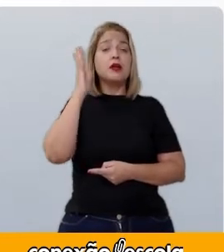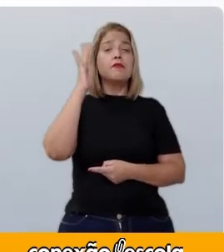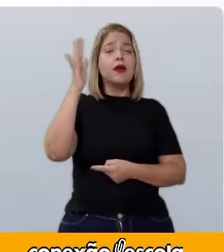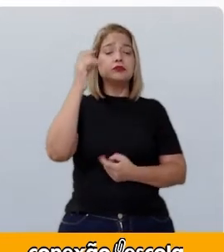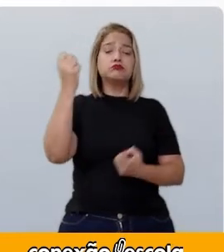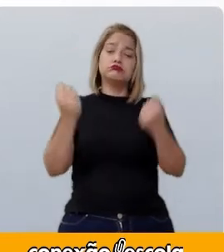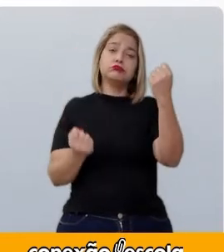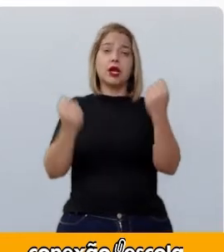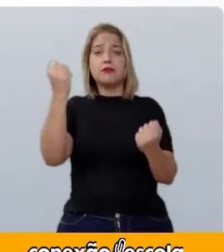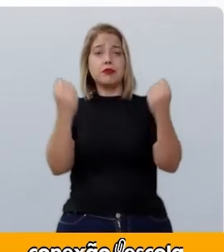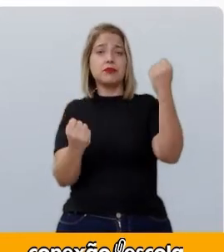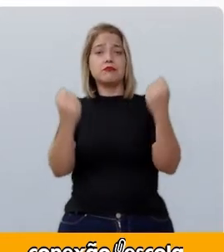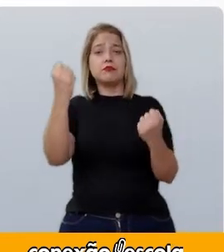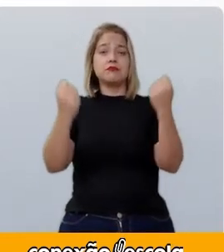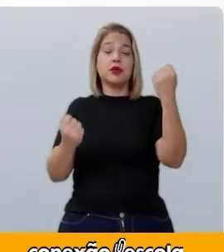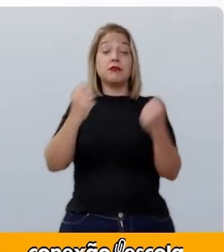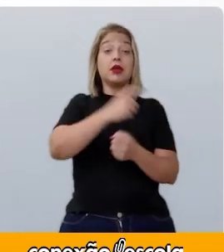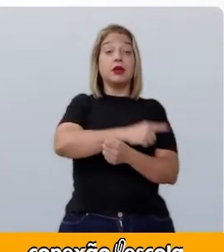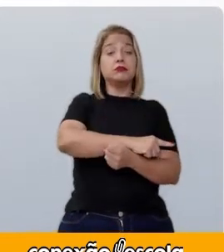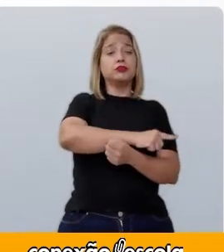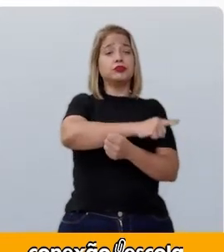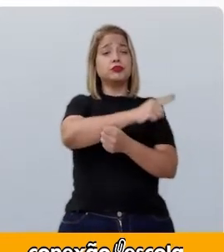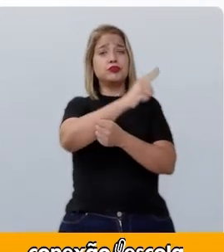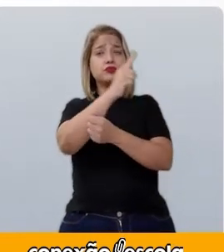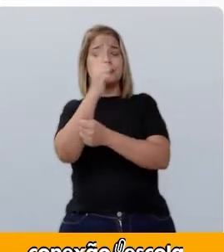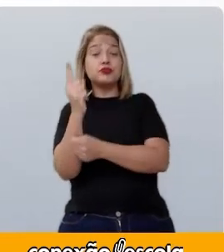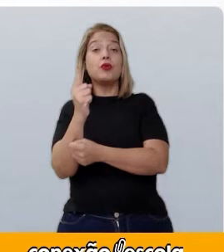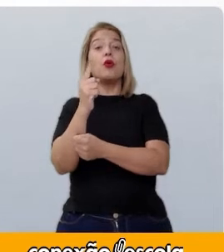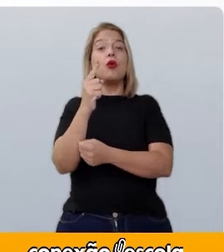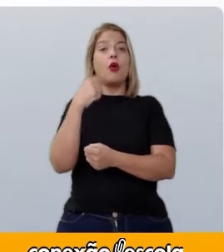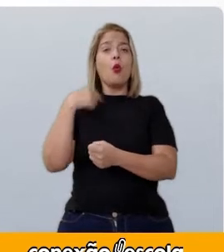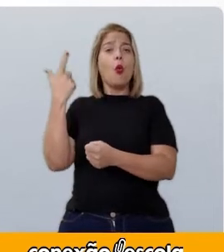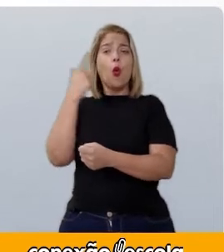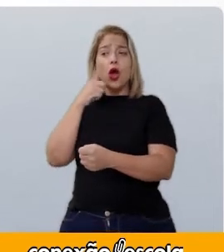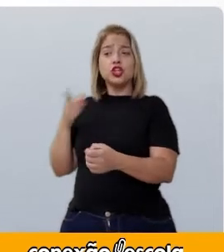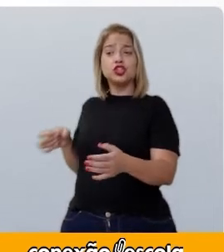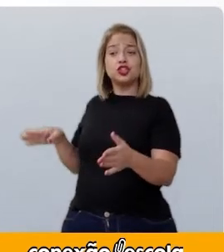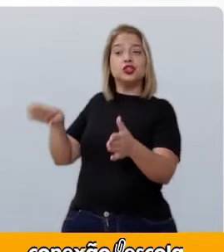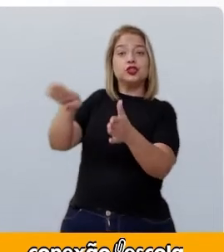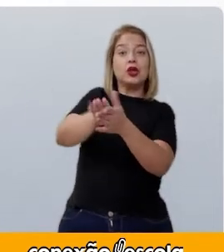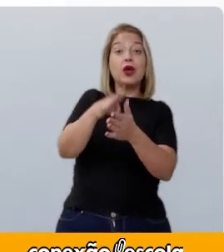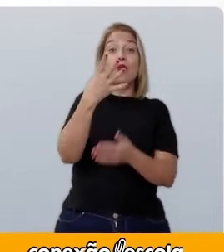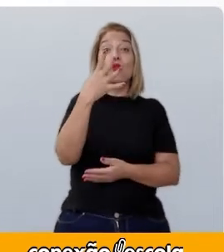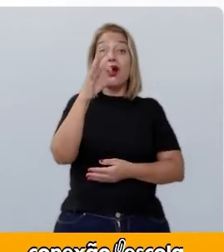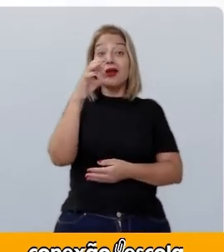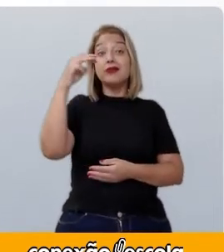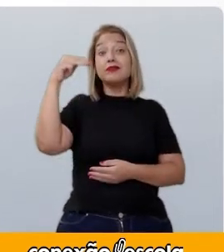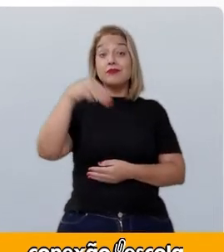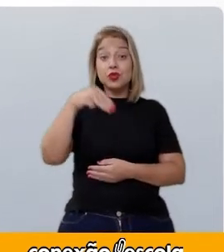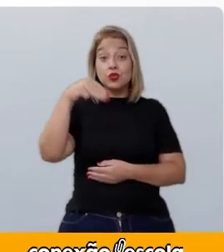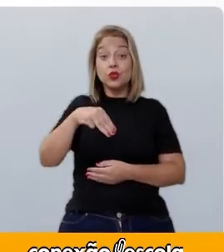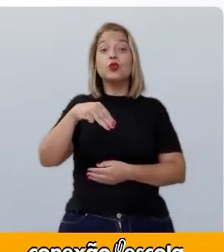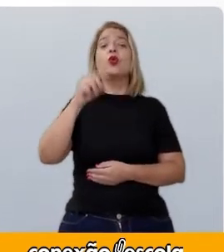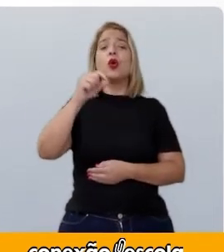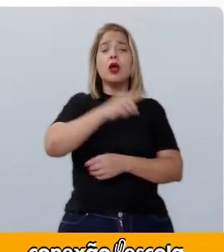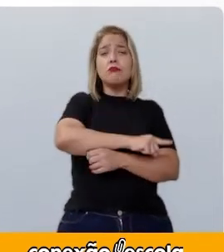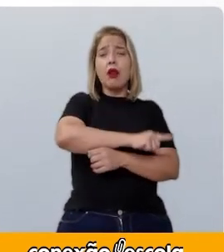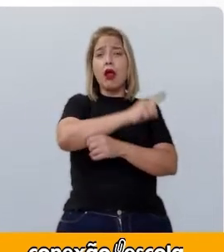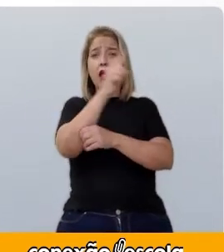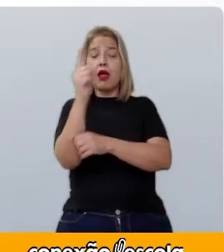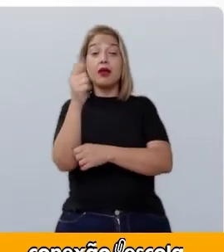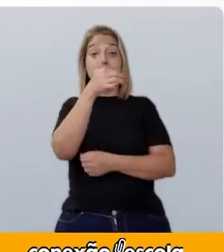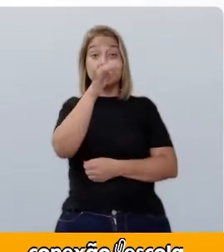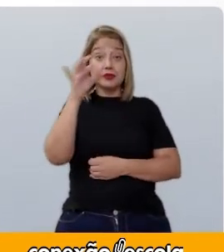um carro faz um percurso em 40 minutos numa velocidade de 100 km por hora. Se